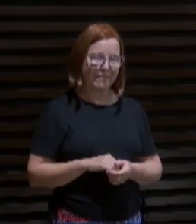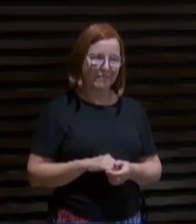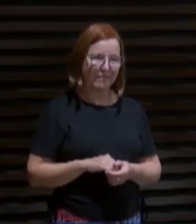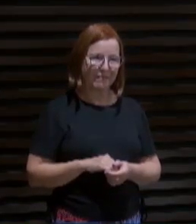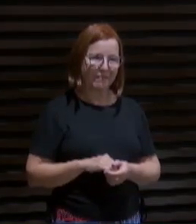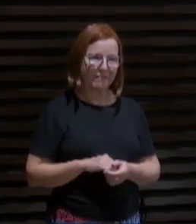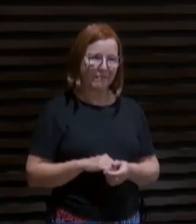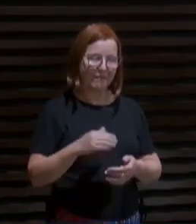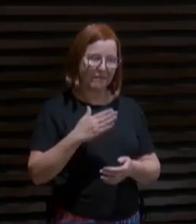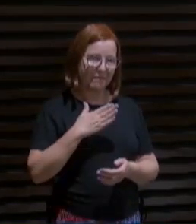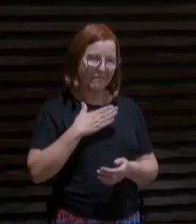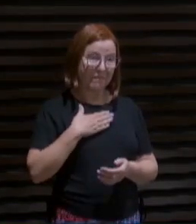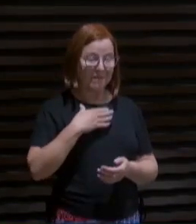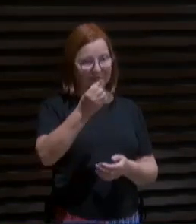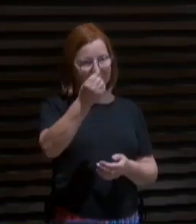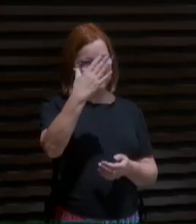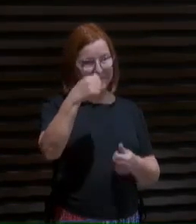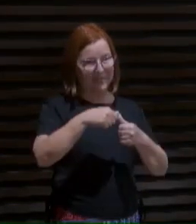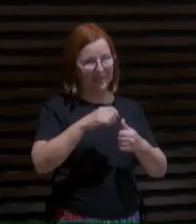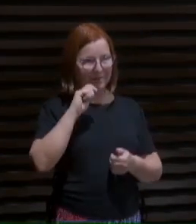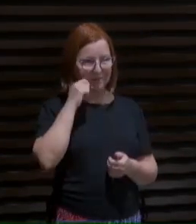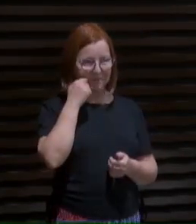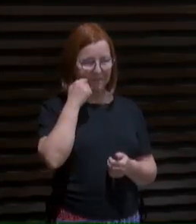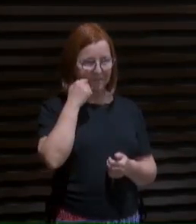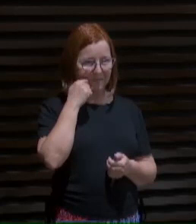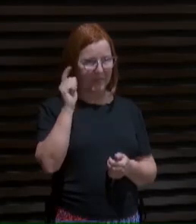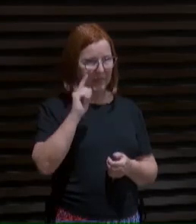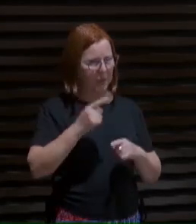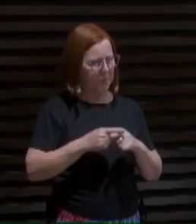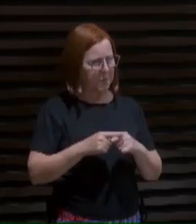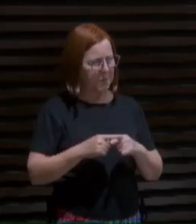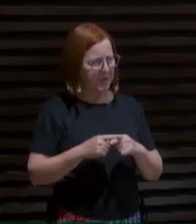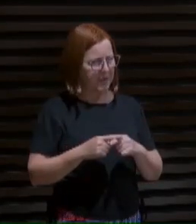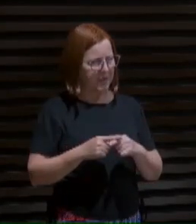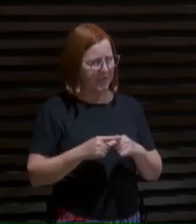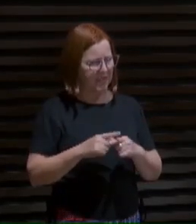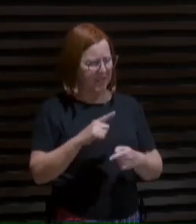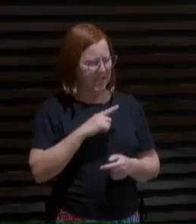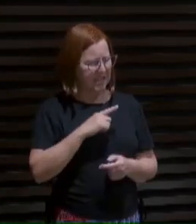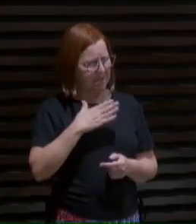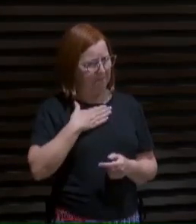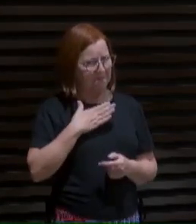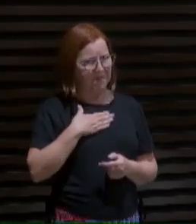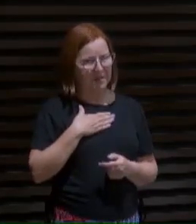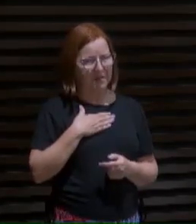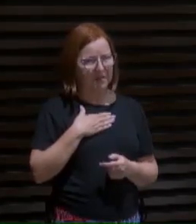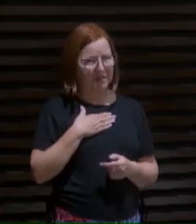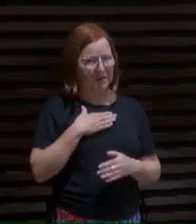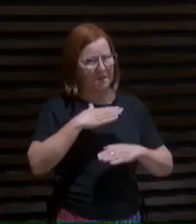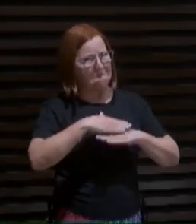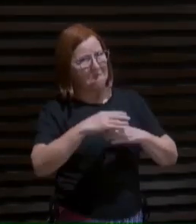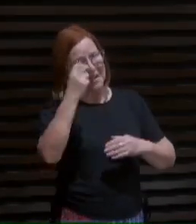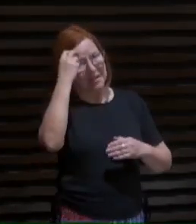A mim me foi revelado esse mistério, não porque haja em mim mais